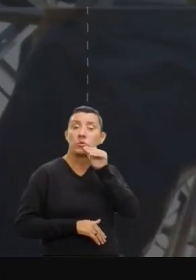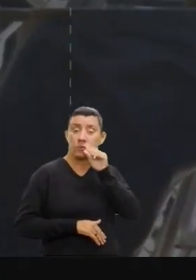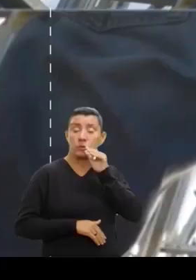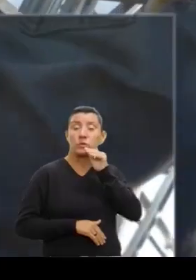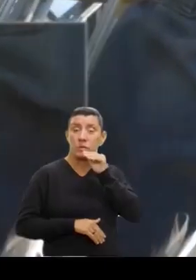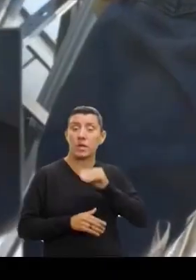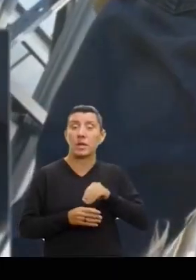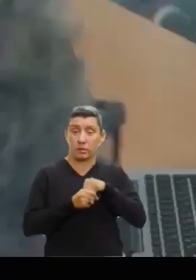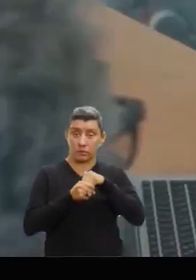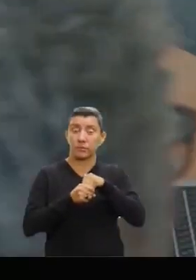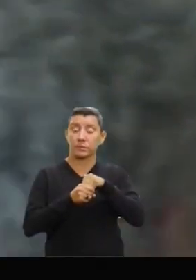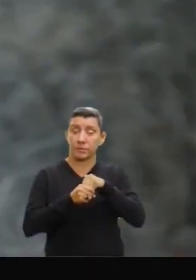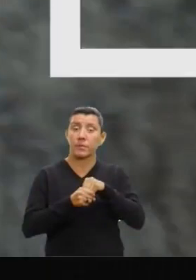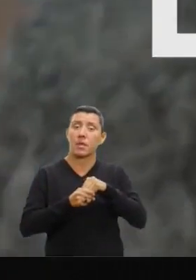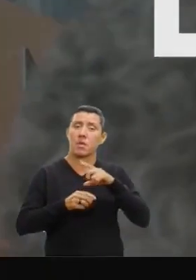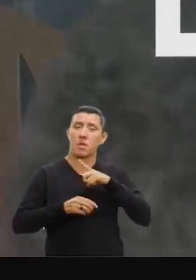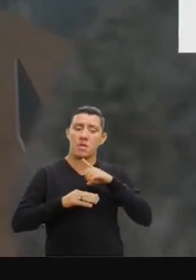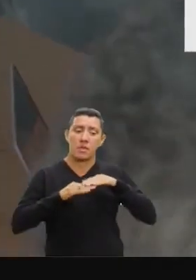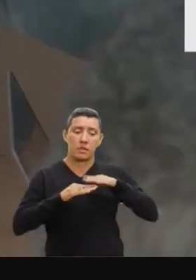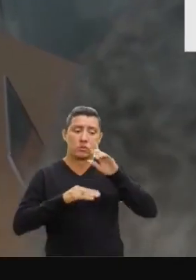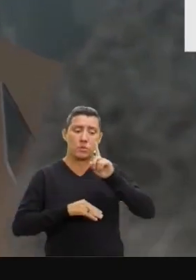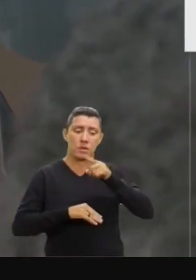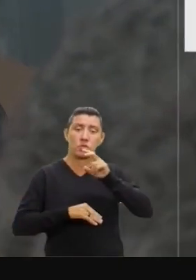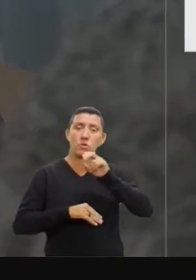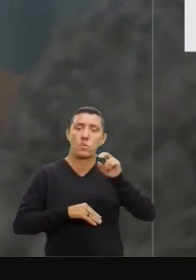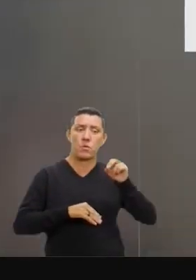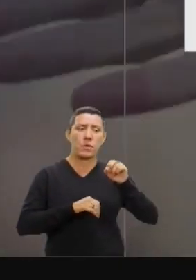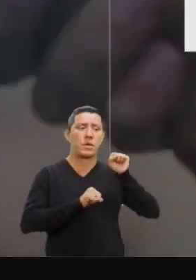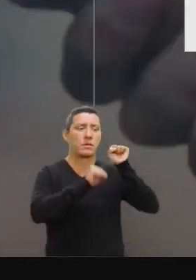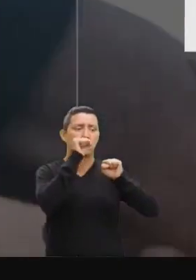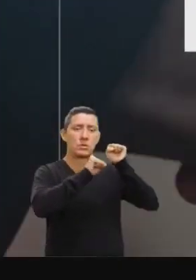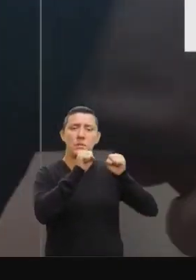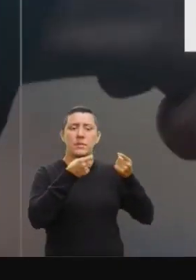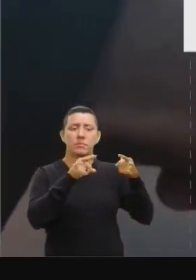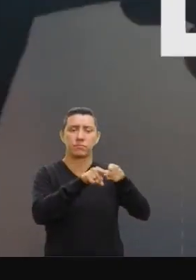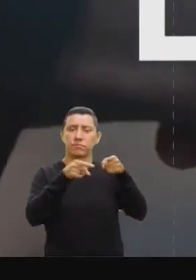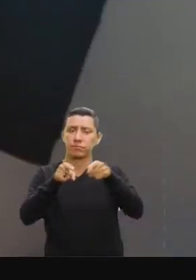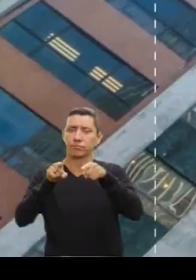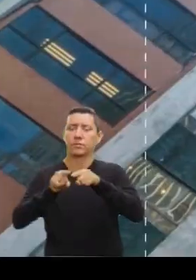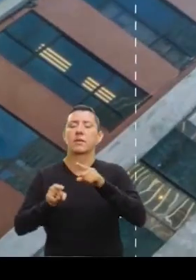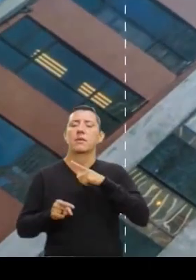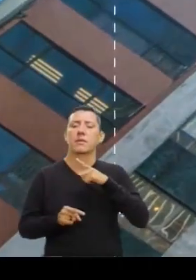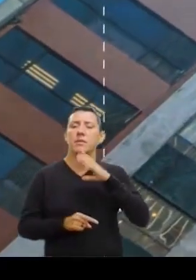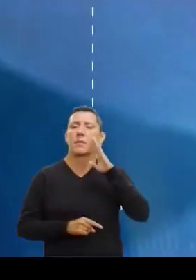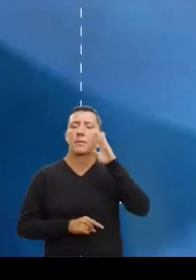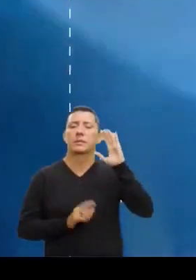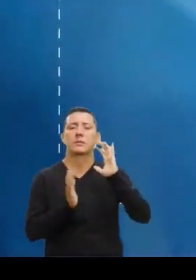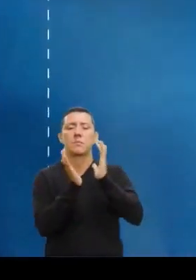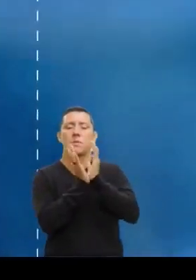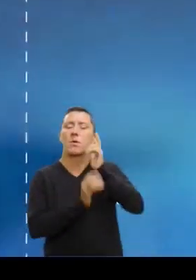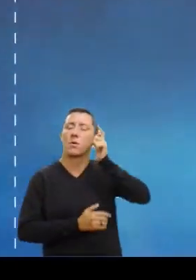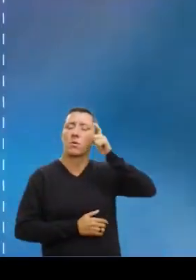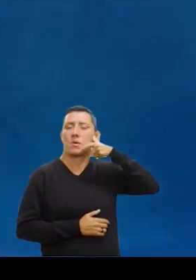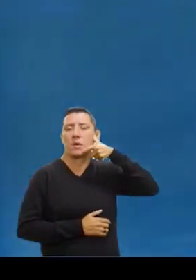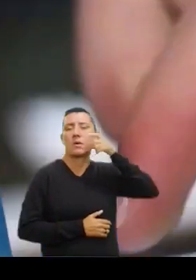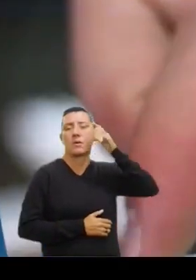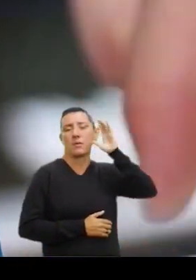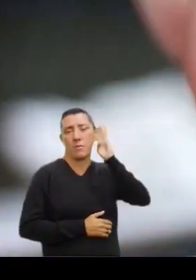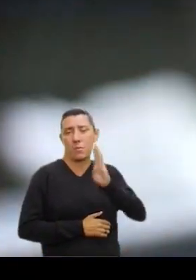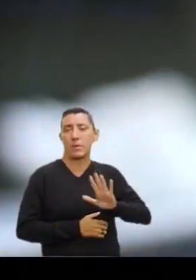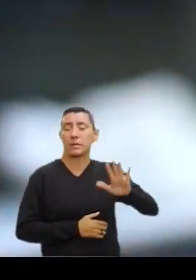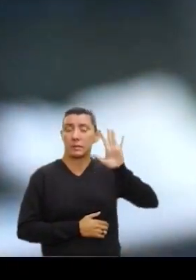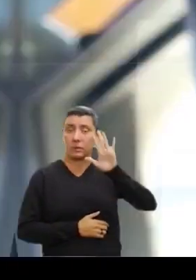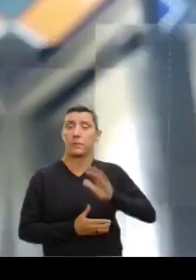indiretos temos mais de 1000 clientes empresariais atendendo as principais empresas de telefonia brasileira